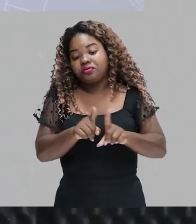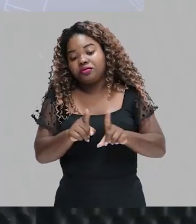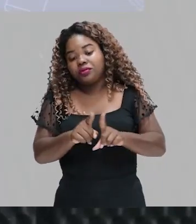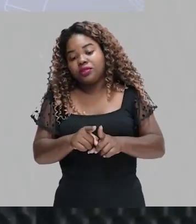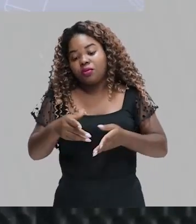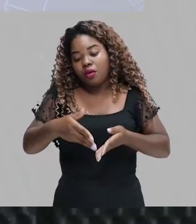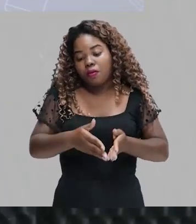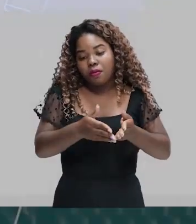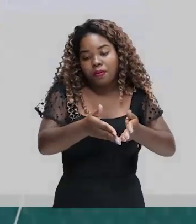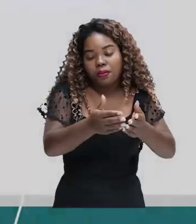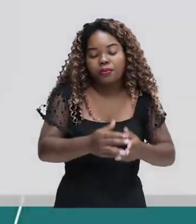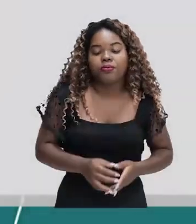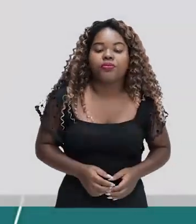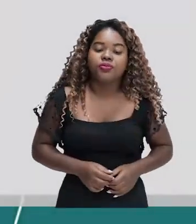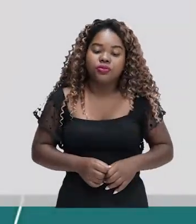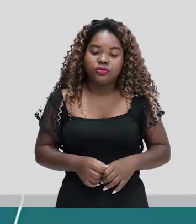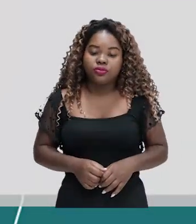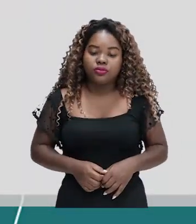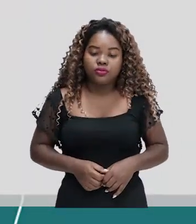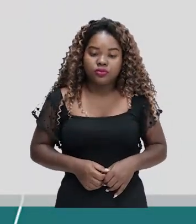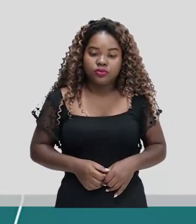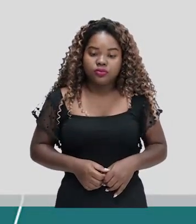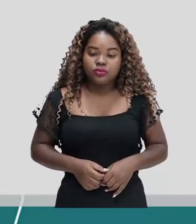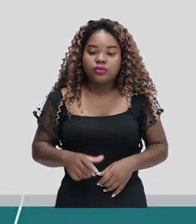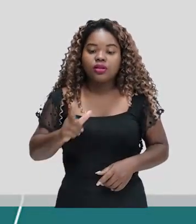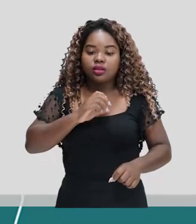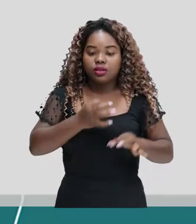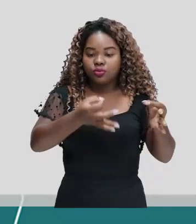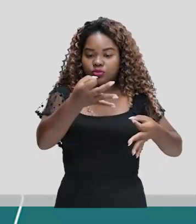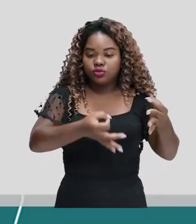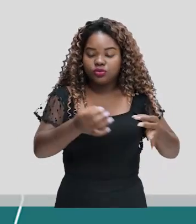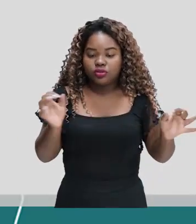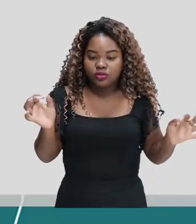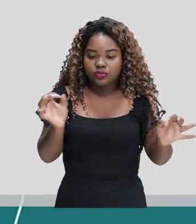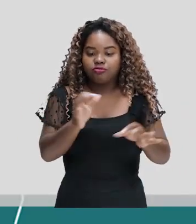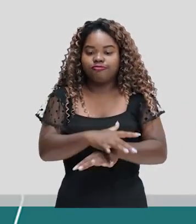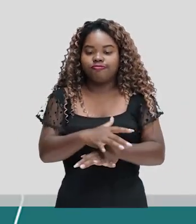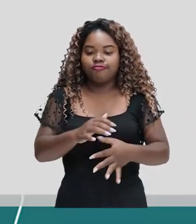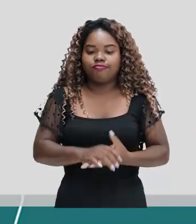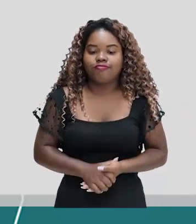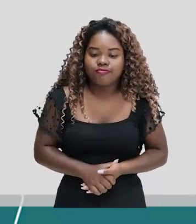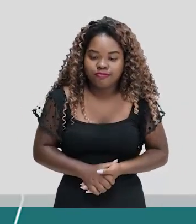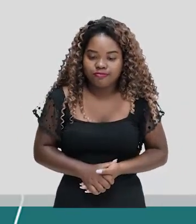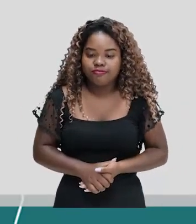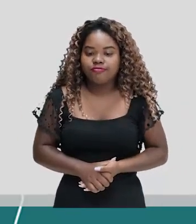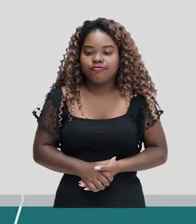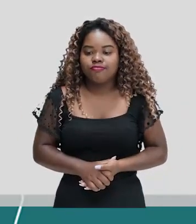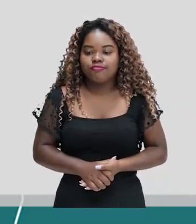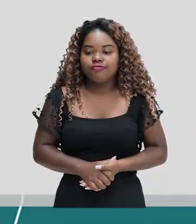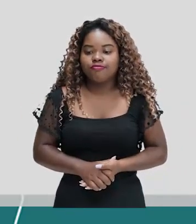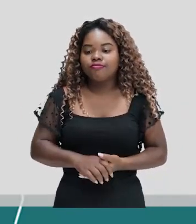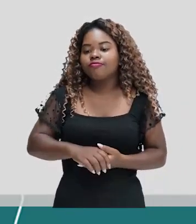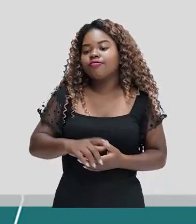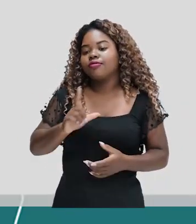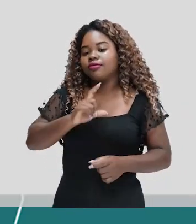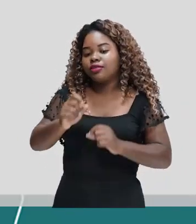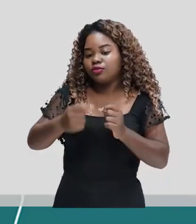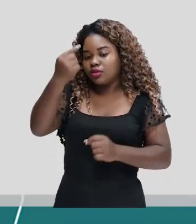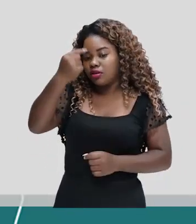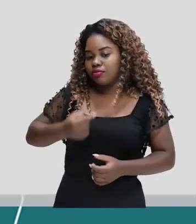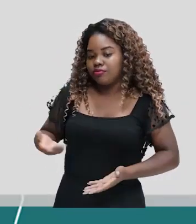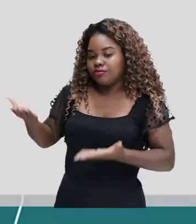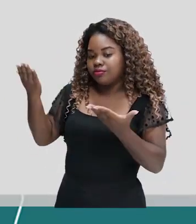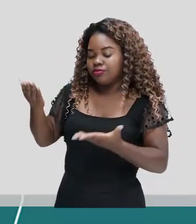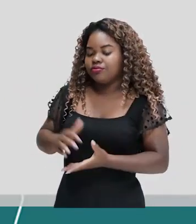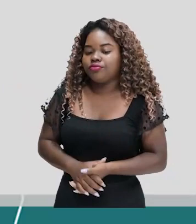grandes navegações. Bom, o Juízo Final de Michelangelo Buonarroti. A gente vai falar sobre essa obra em outras aulas, mas eu quero que vocês deem